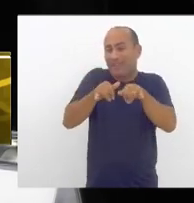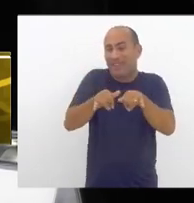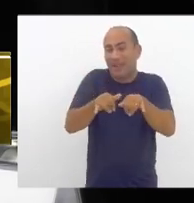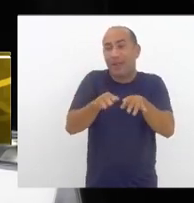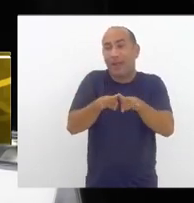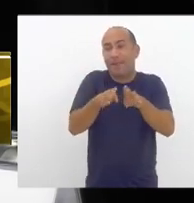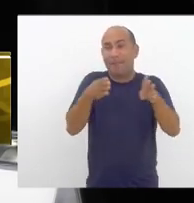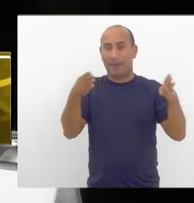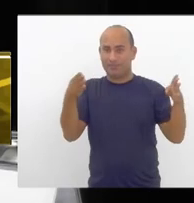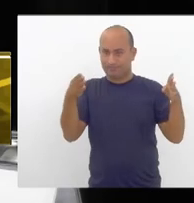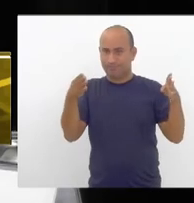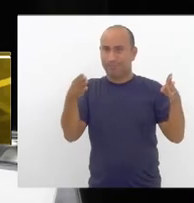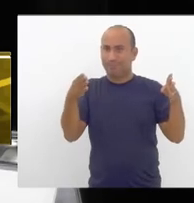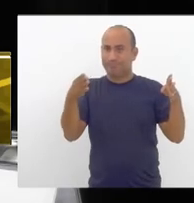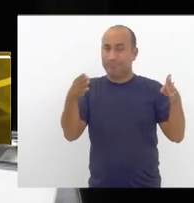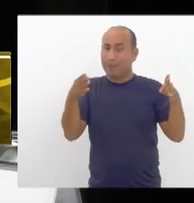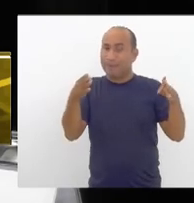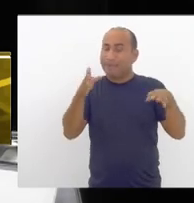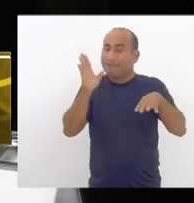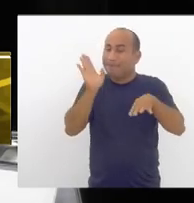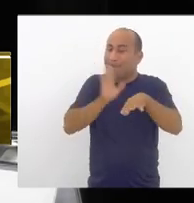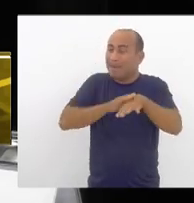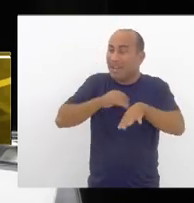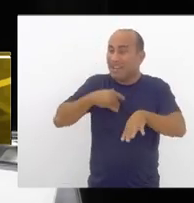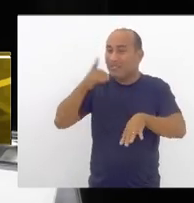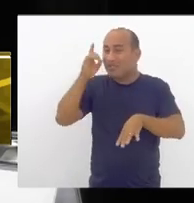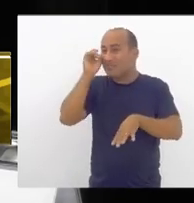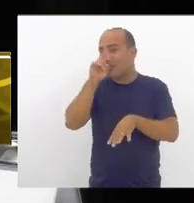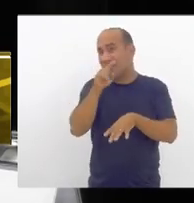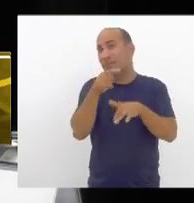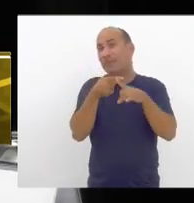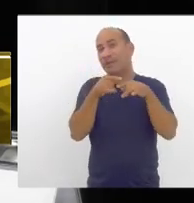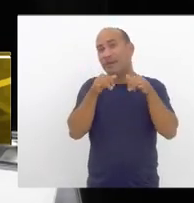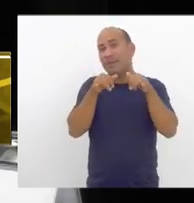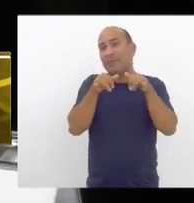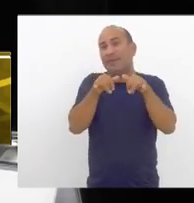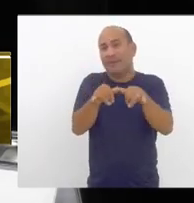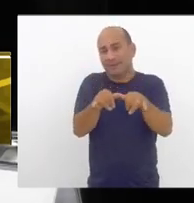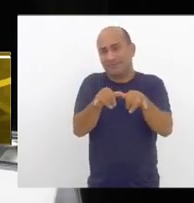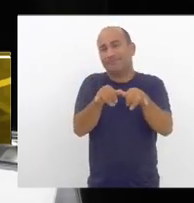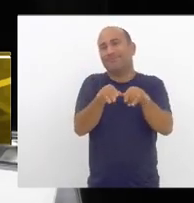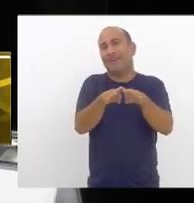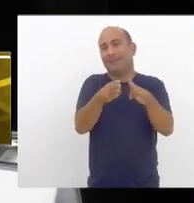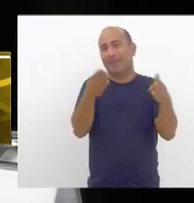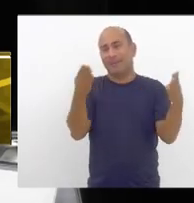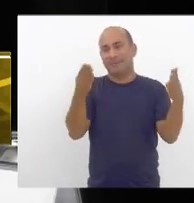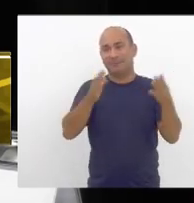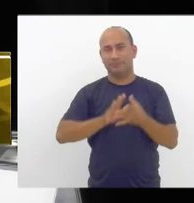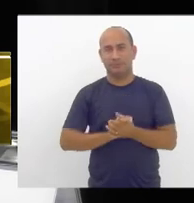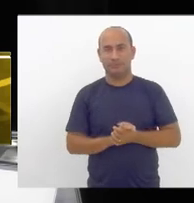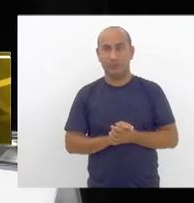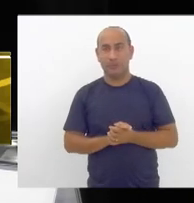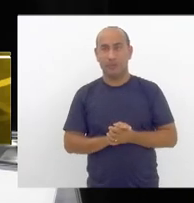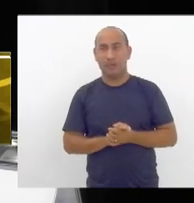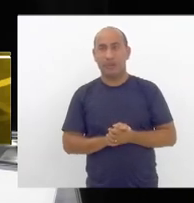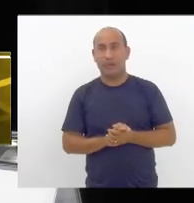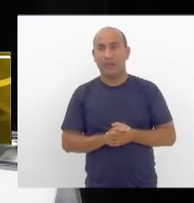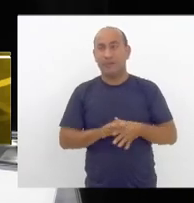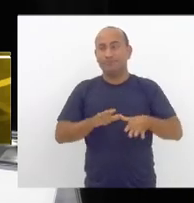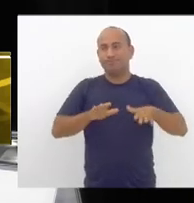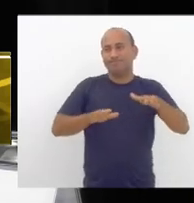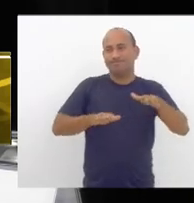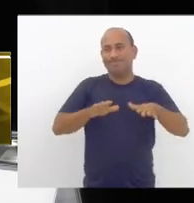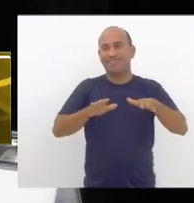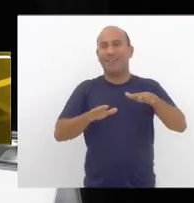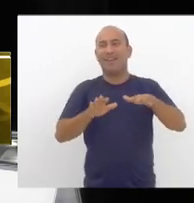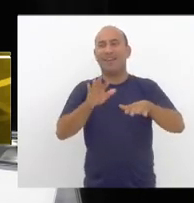abertos e muito mais difícil porque o supermercado estavam abertos e eu equilibrava o